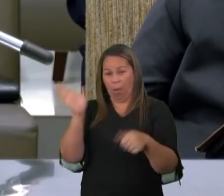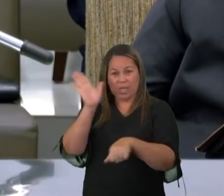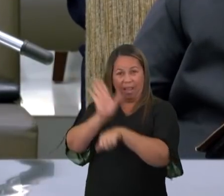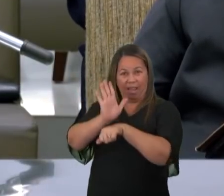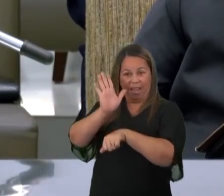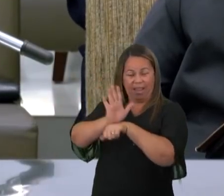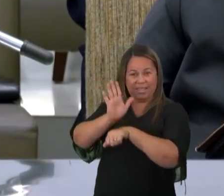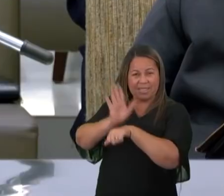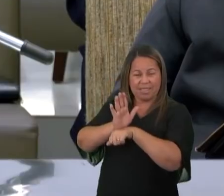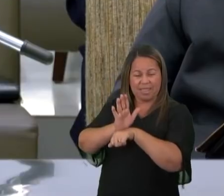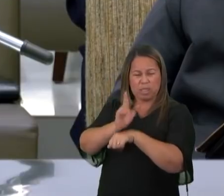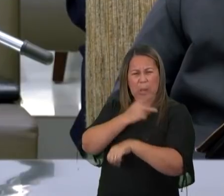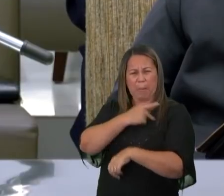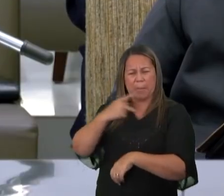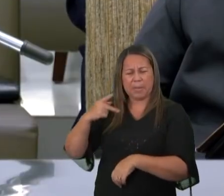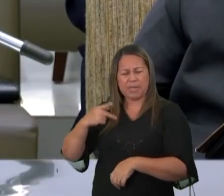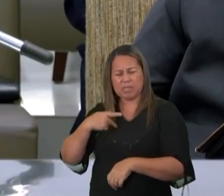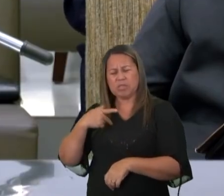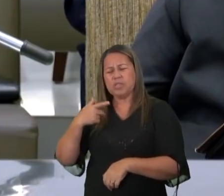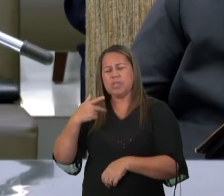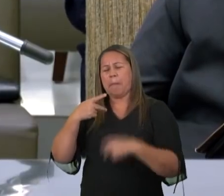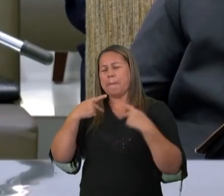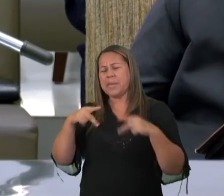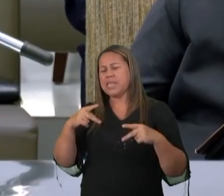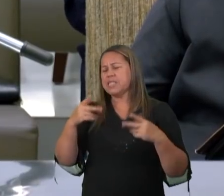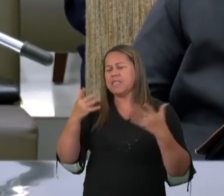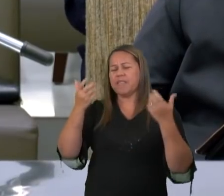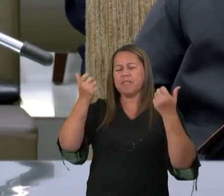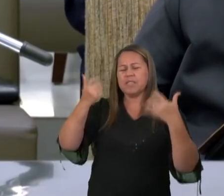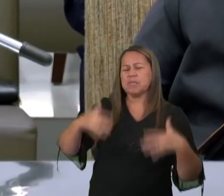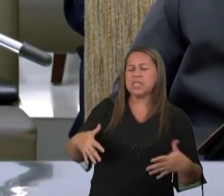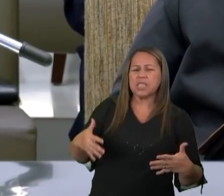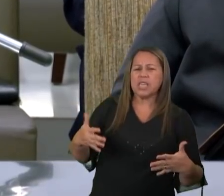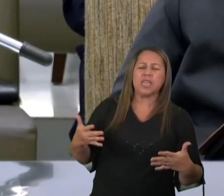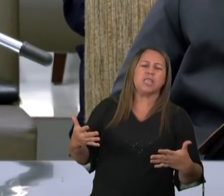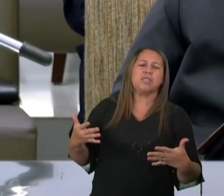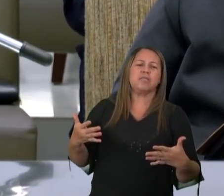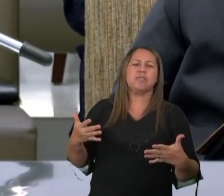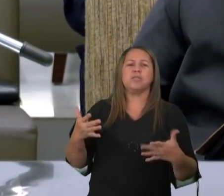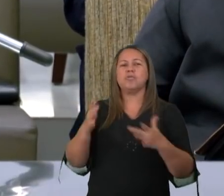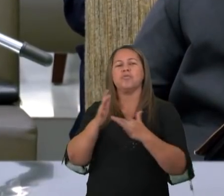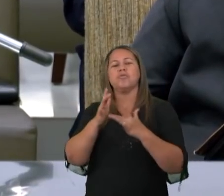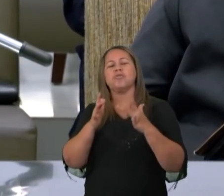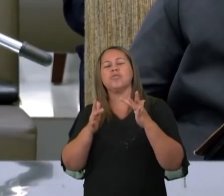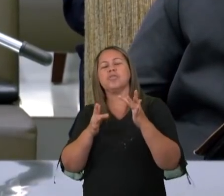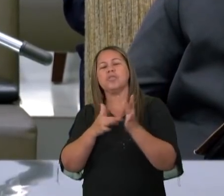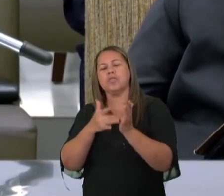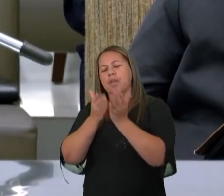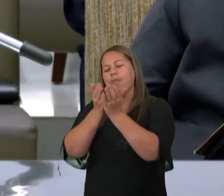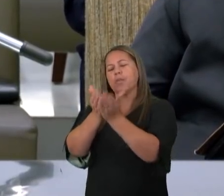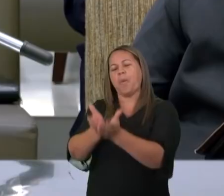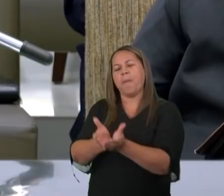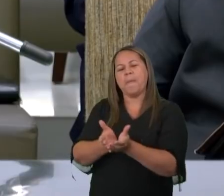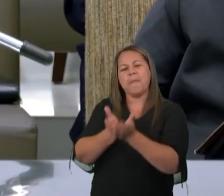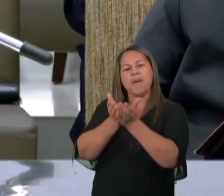palavra disseram aqui, não é, para nós, que naquela tempestade ele estava foi dormindo ali na popa do barco.